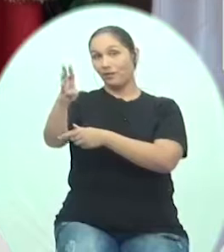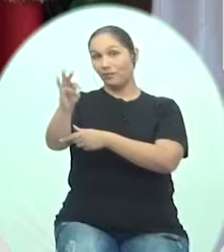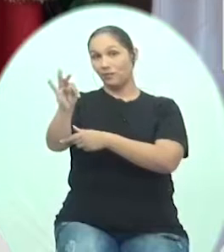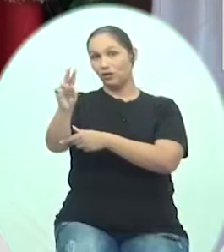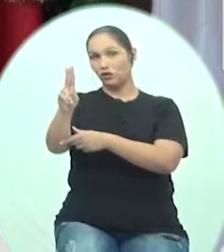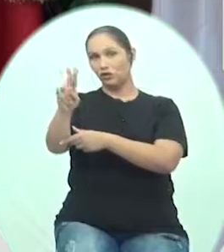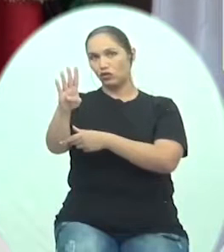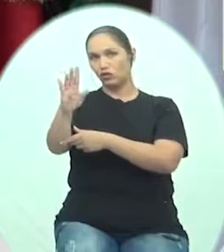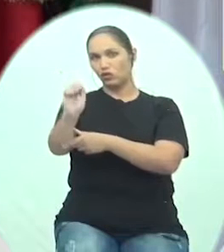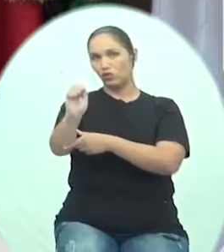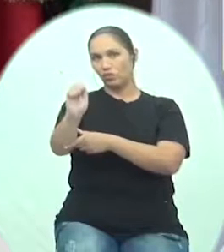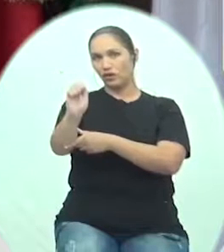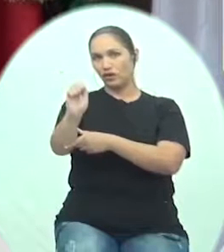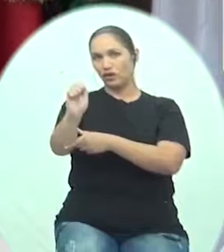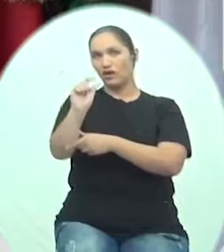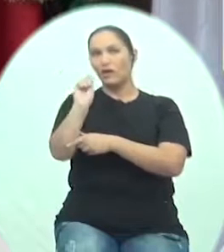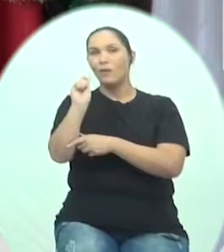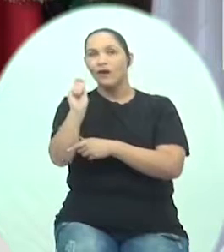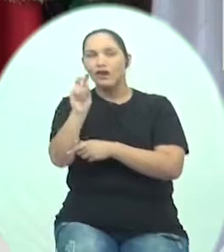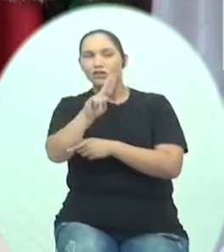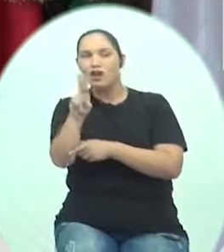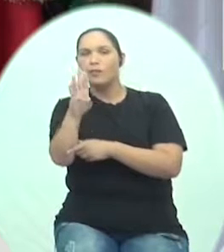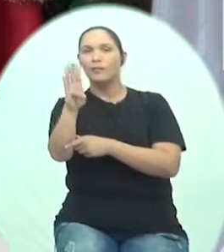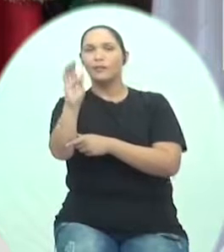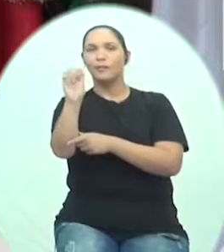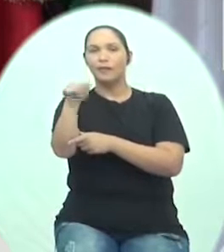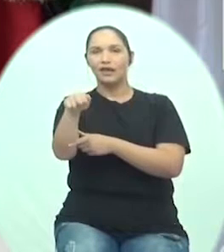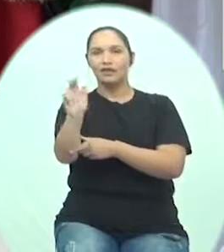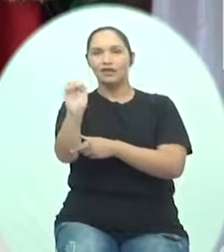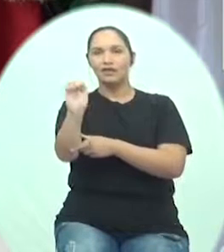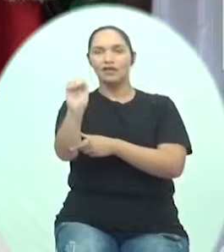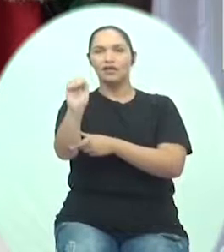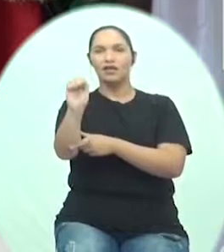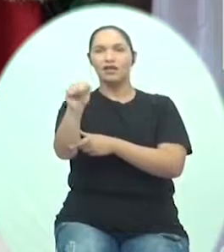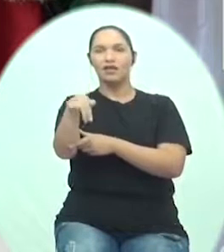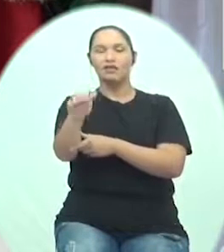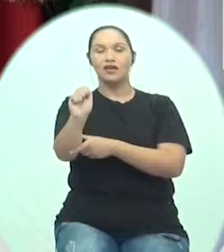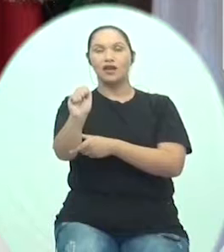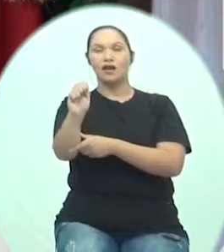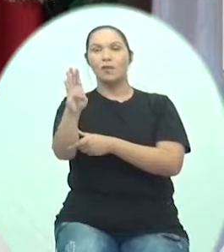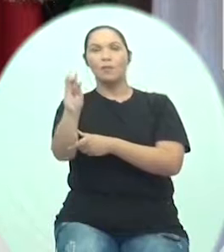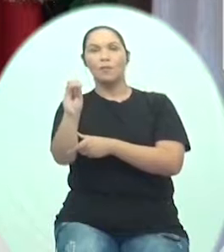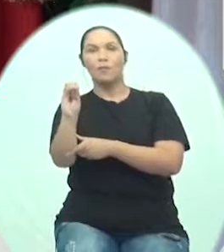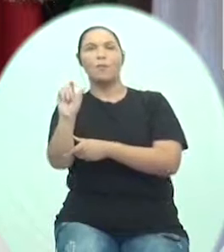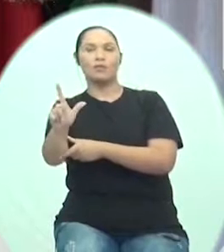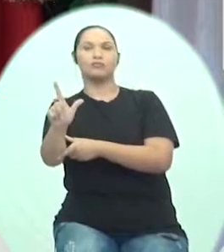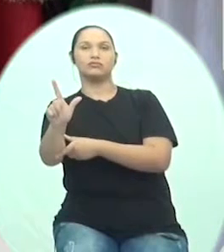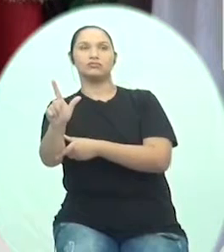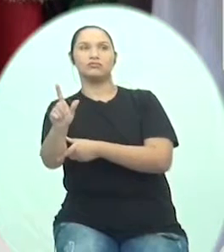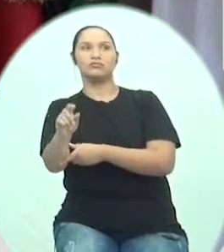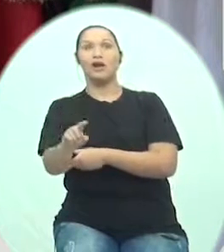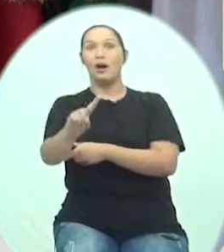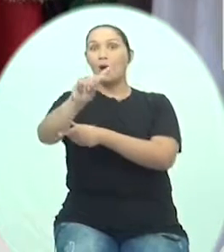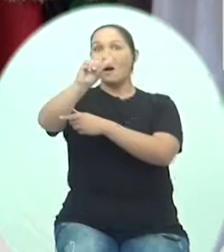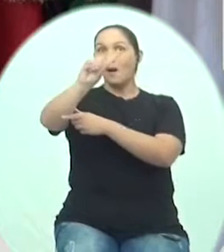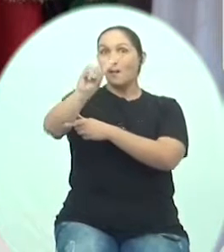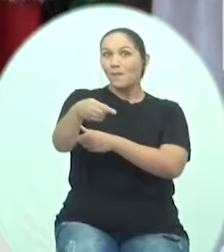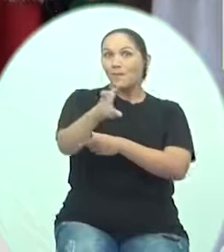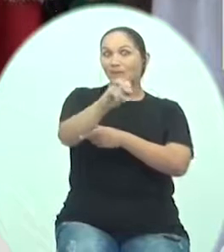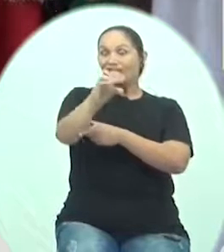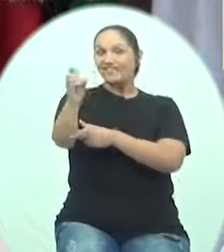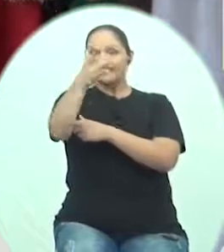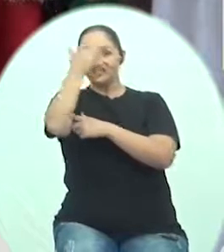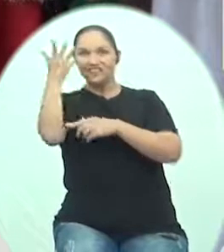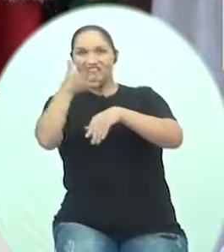devem movimentar este ano alguma coisa em torno de 4 milhões na cidade São 1500 participantes que